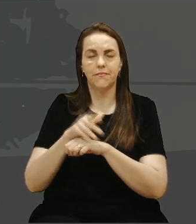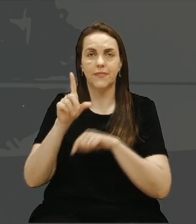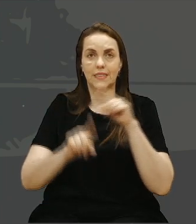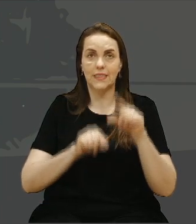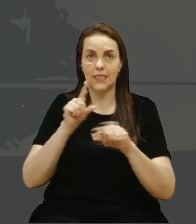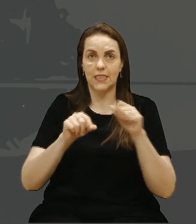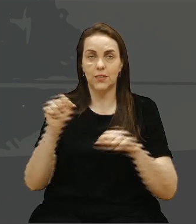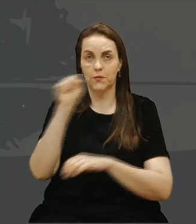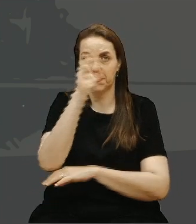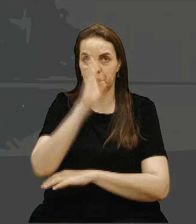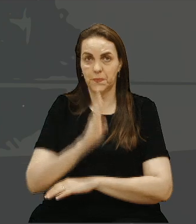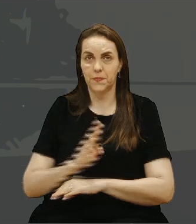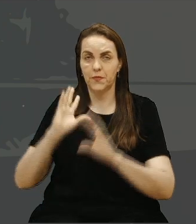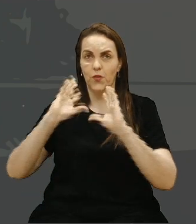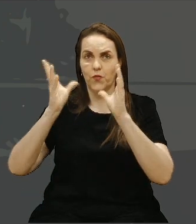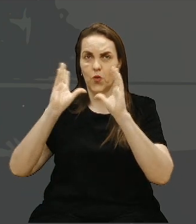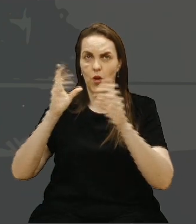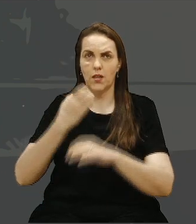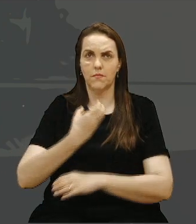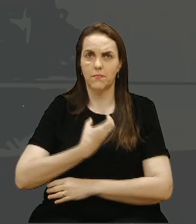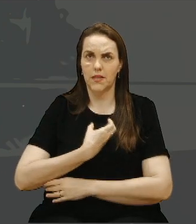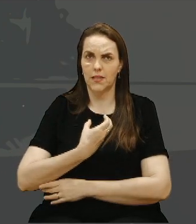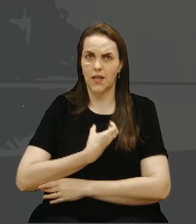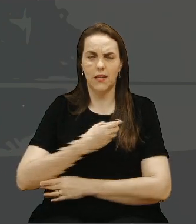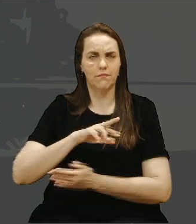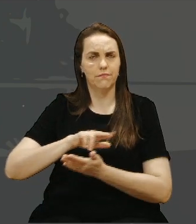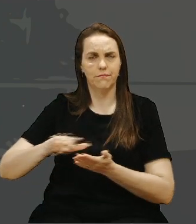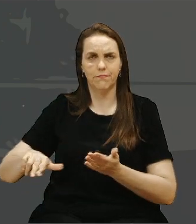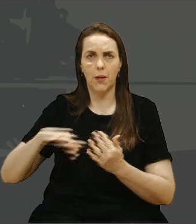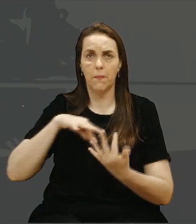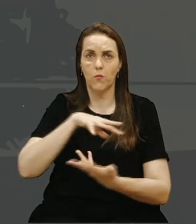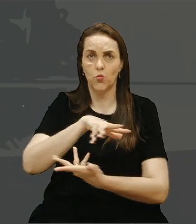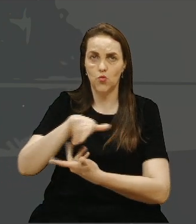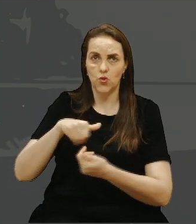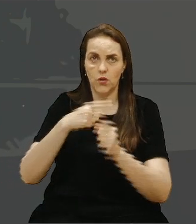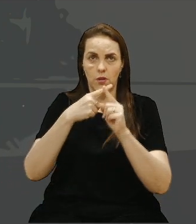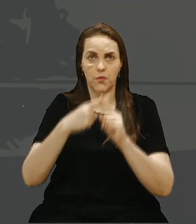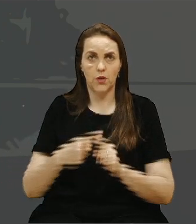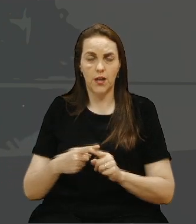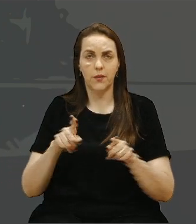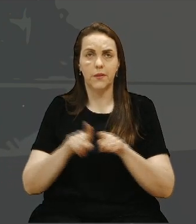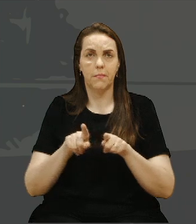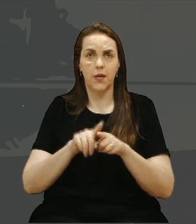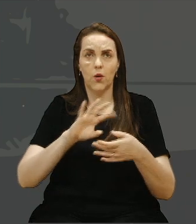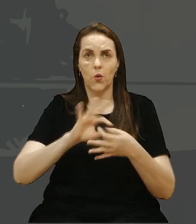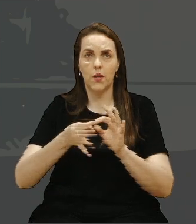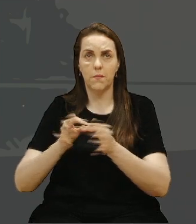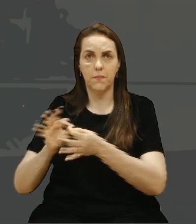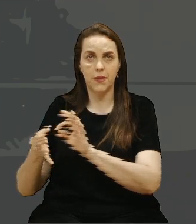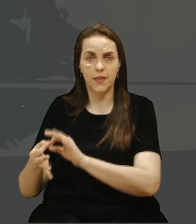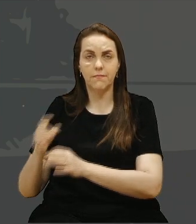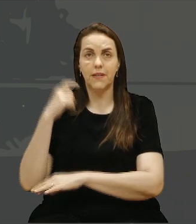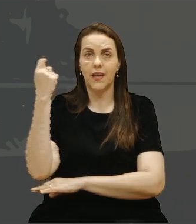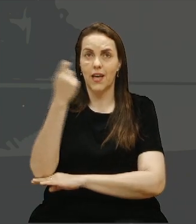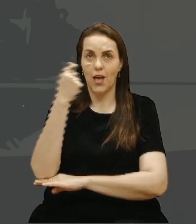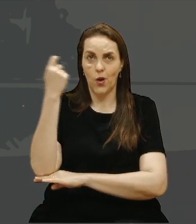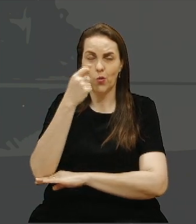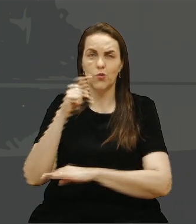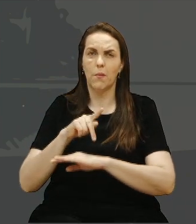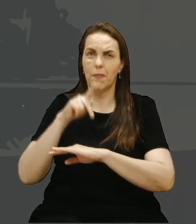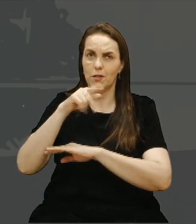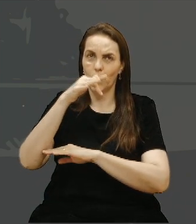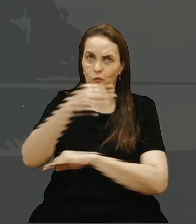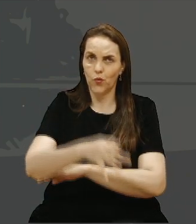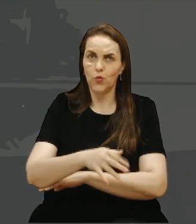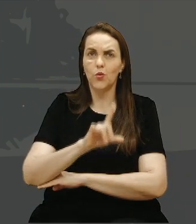inclusive ganhou várias medalhas, tanto em mundiais quanto em Olimpíadas, e é um gaúcho da cidade de Passo Fundo, se eu não estou enganado,